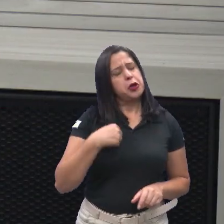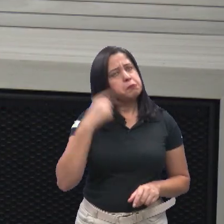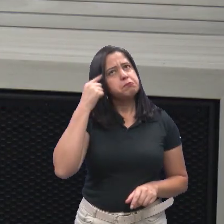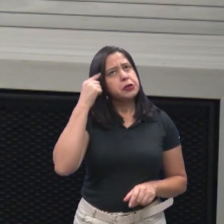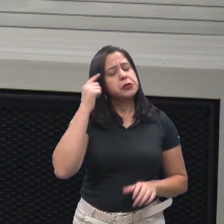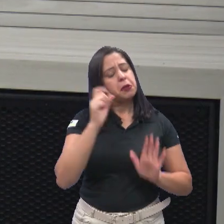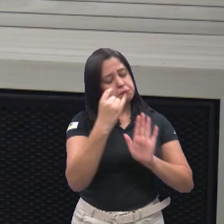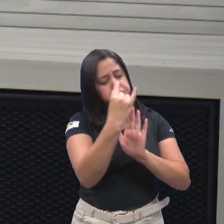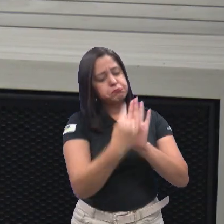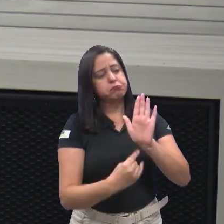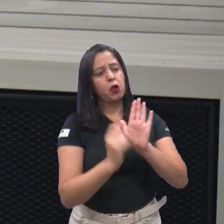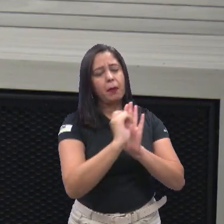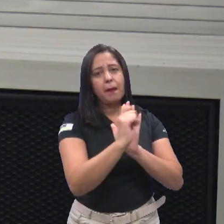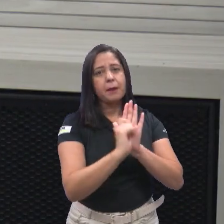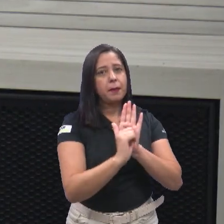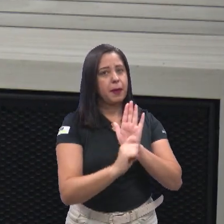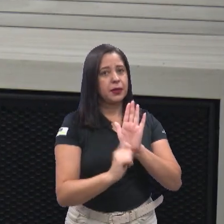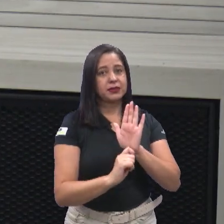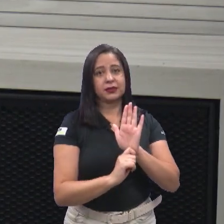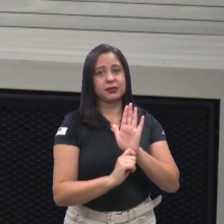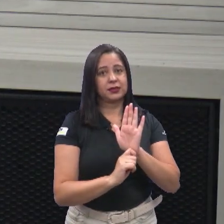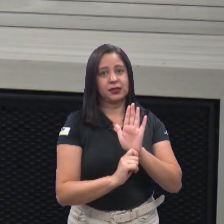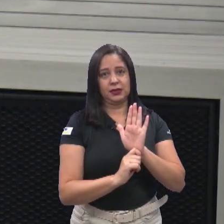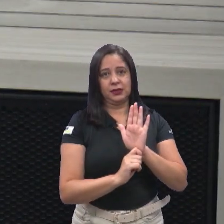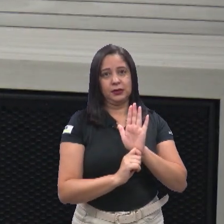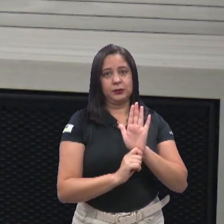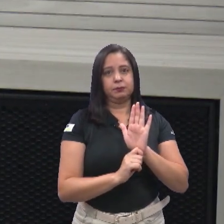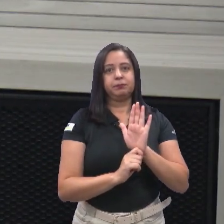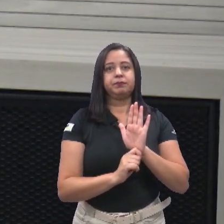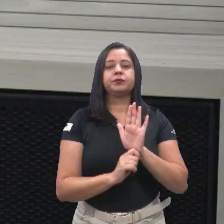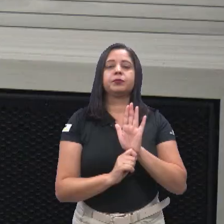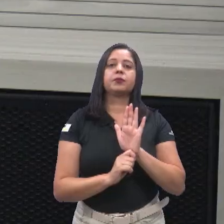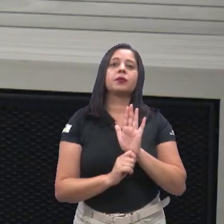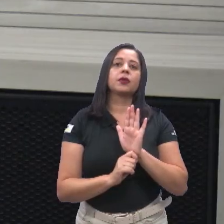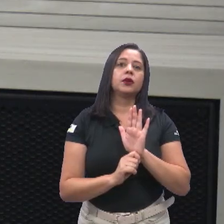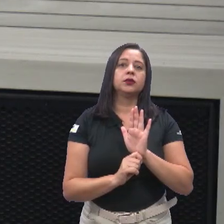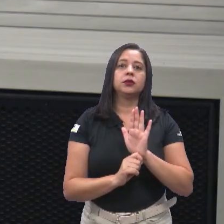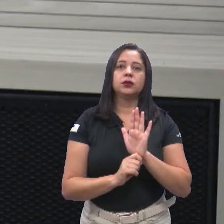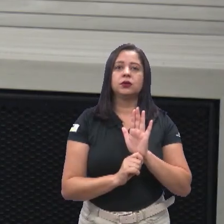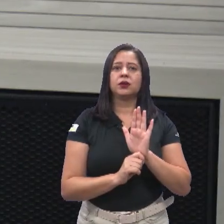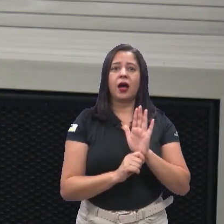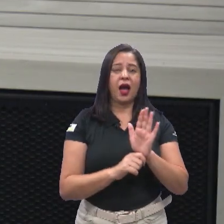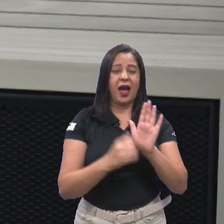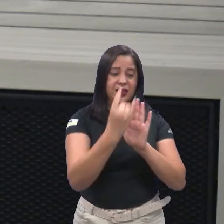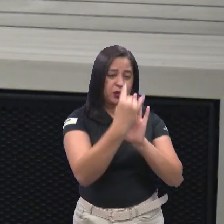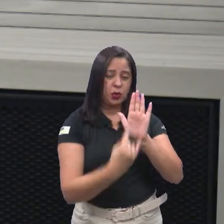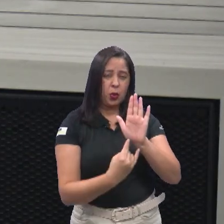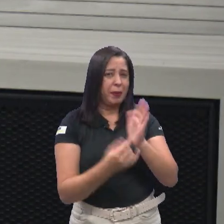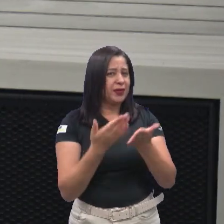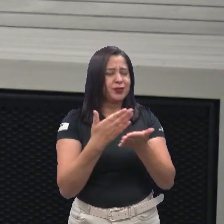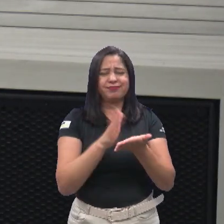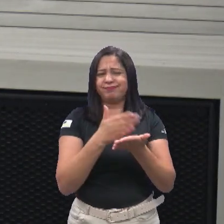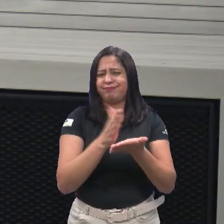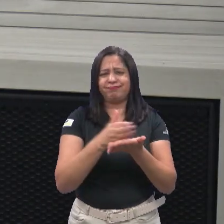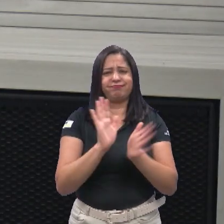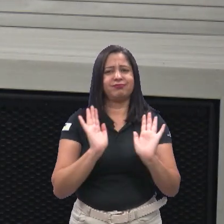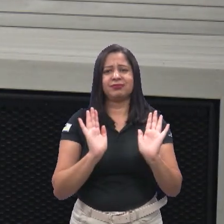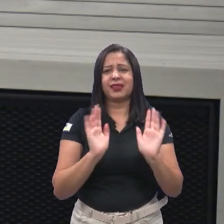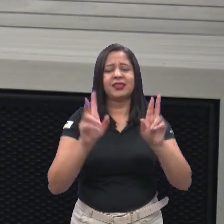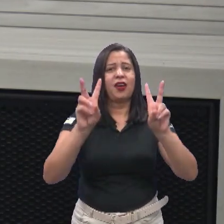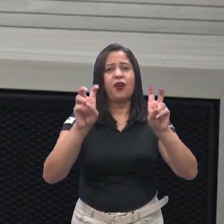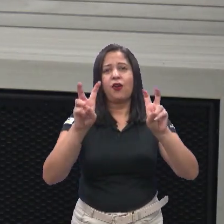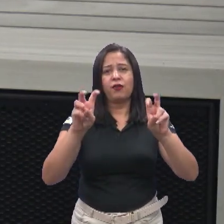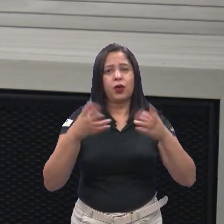nome e o CRA da pessoa, que eu pedi um requerimento específico daquele. Né? Não tem nada a ver com essa questão que está